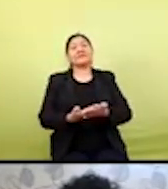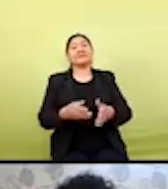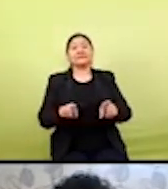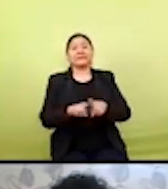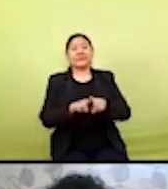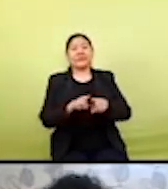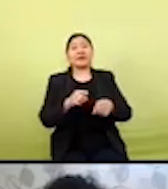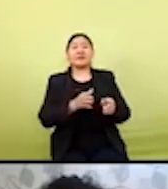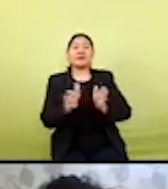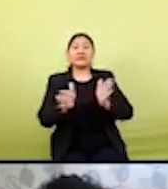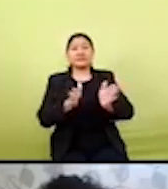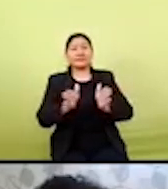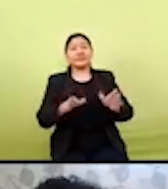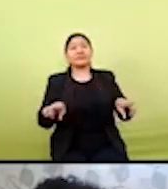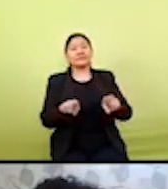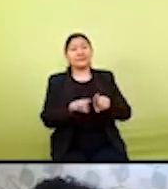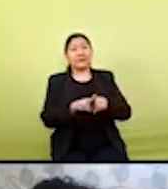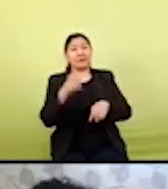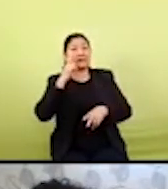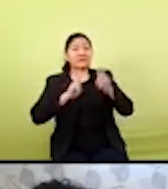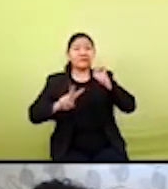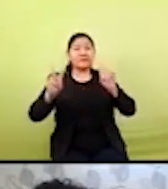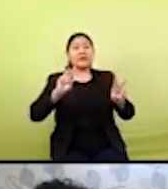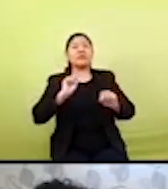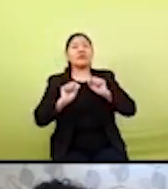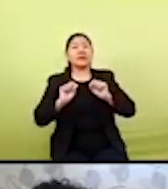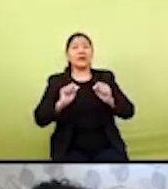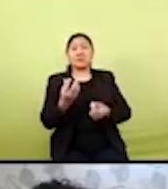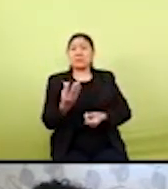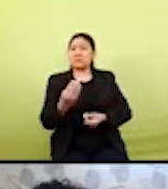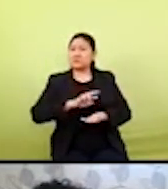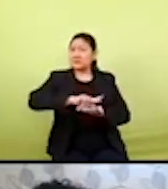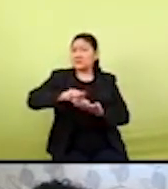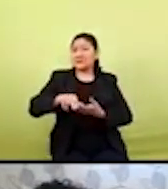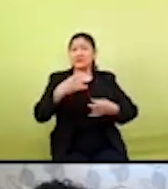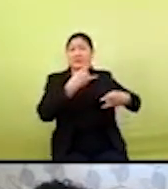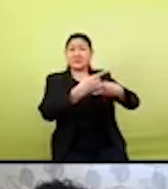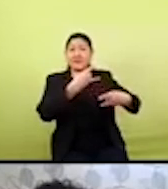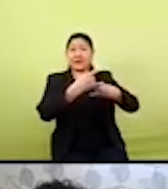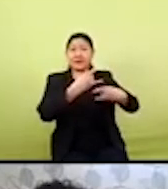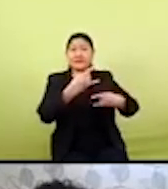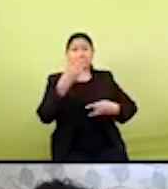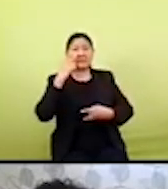acessibilidade, porque nós temos visto, eu acompanho muitas lives também, e tenho visto